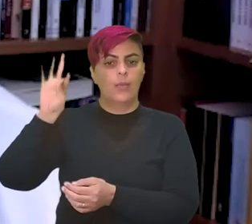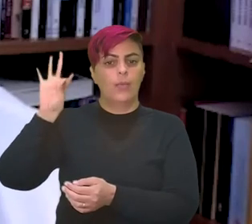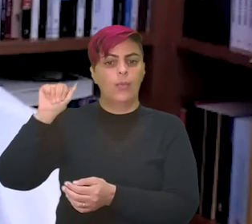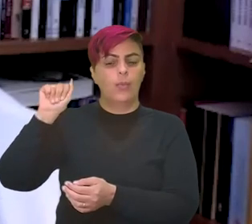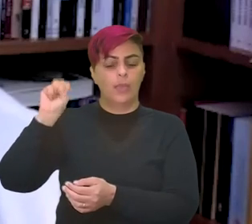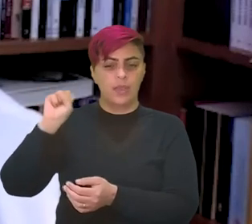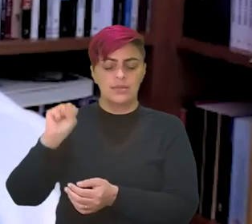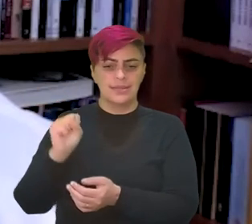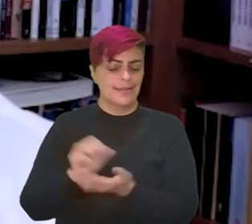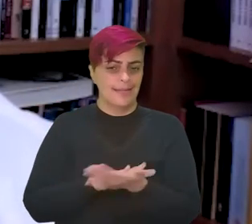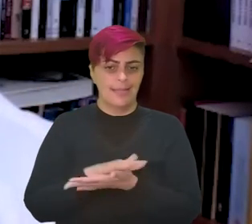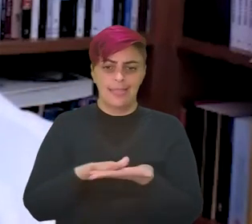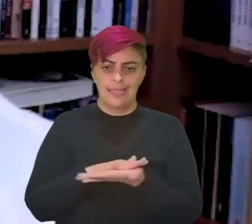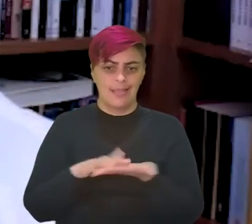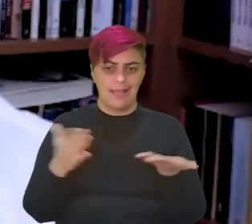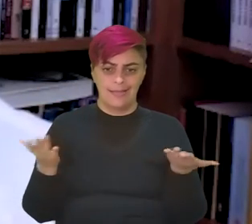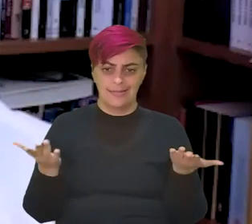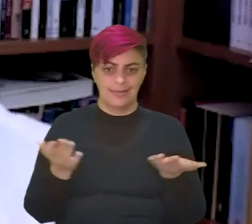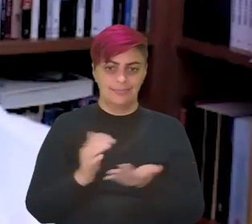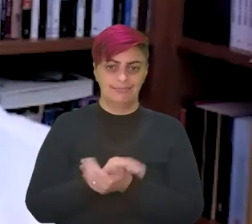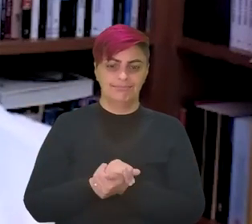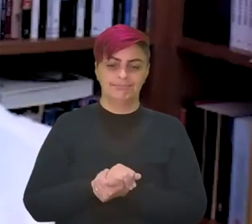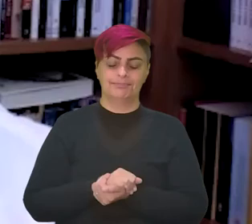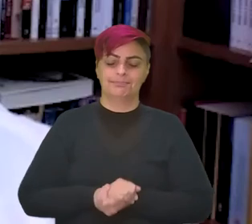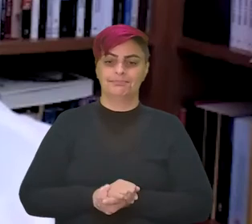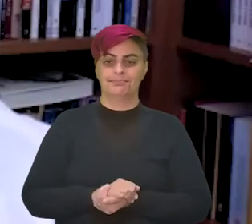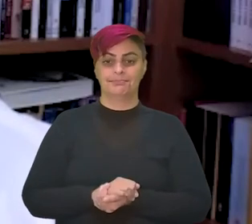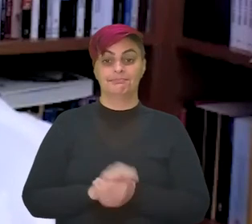uma teoria científica da cultura, alguns capítulos.